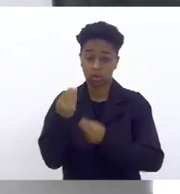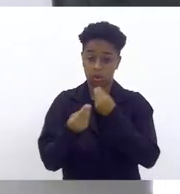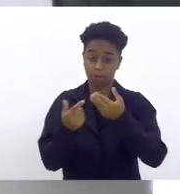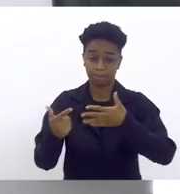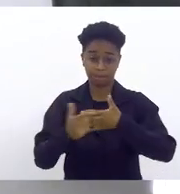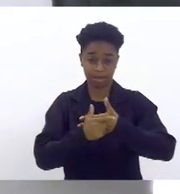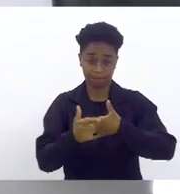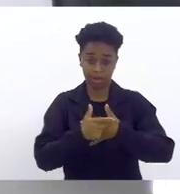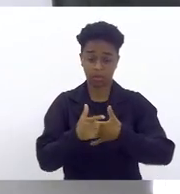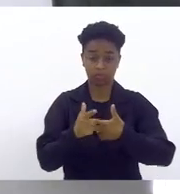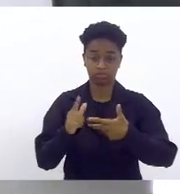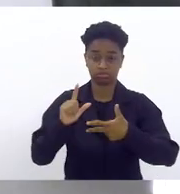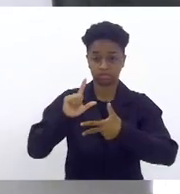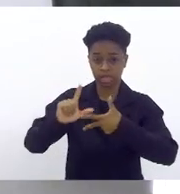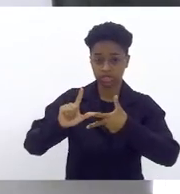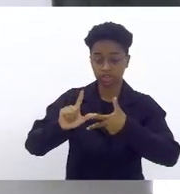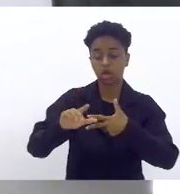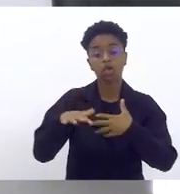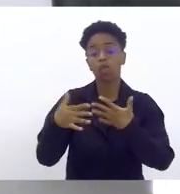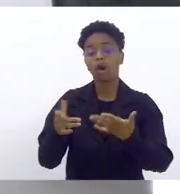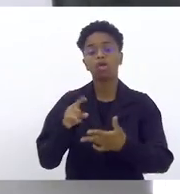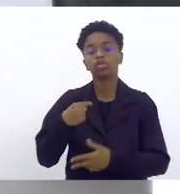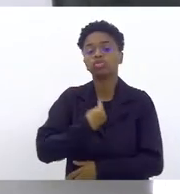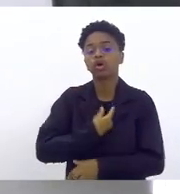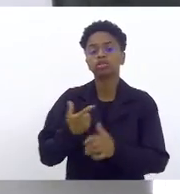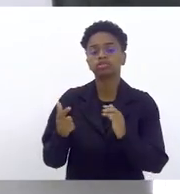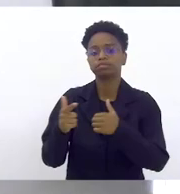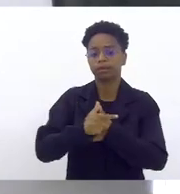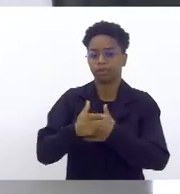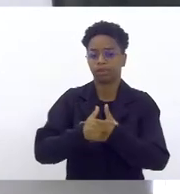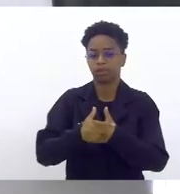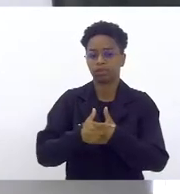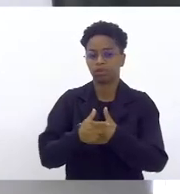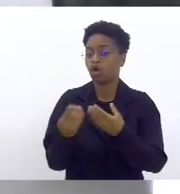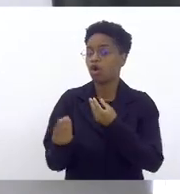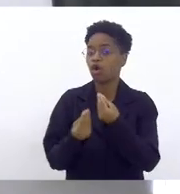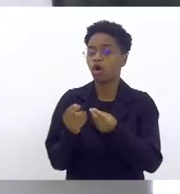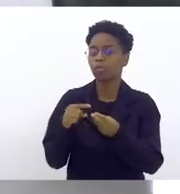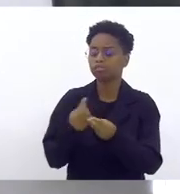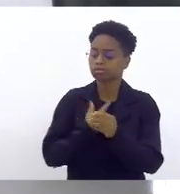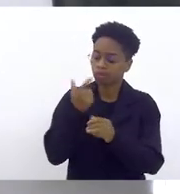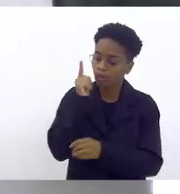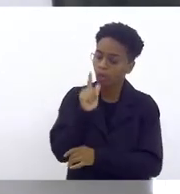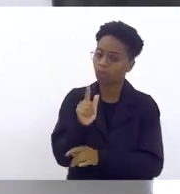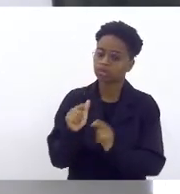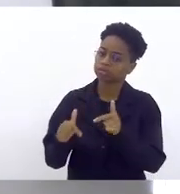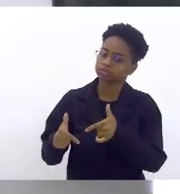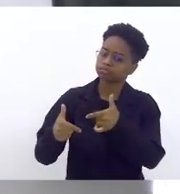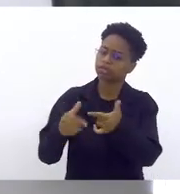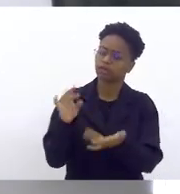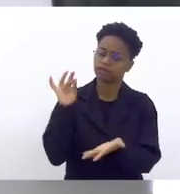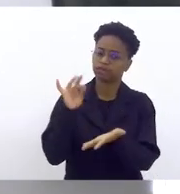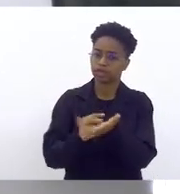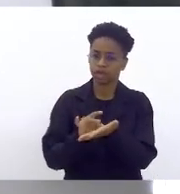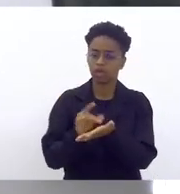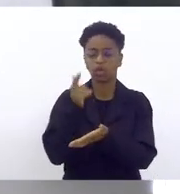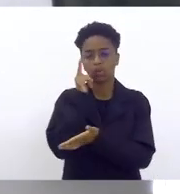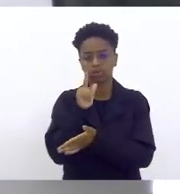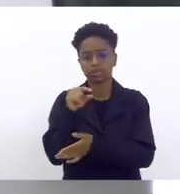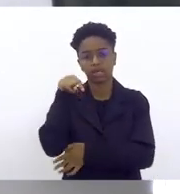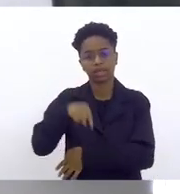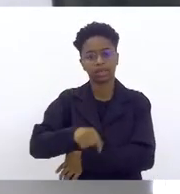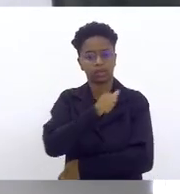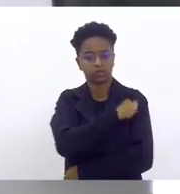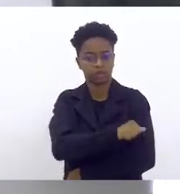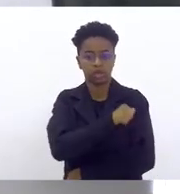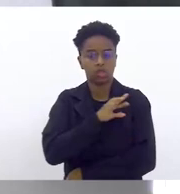do Legislativo qual seria o nosso papel é para colocar é definitivamente Estado do Rio de Janeiro